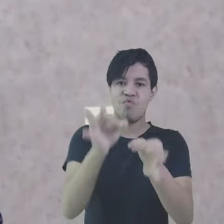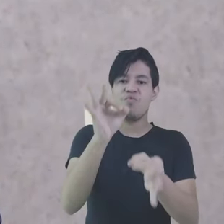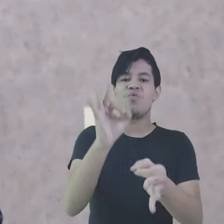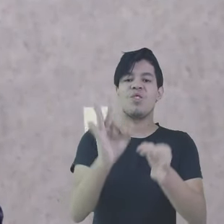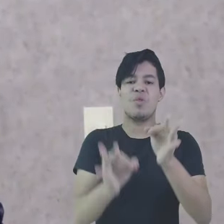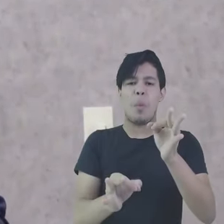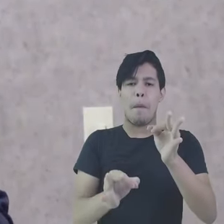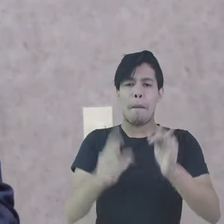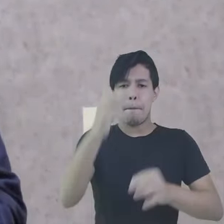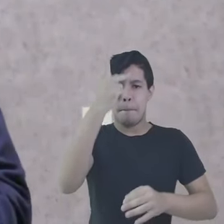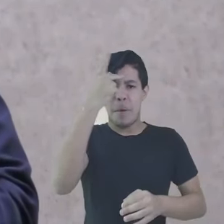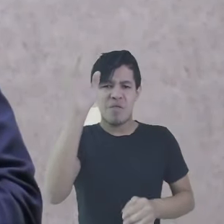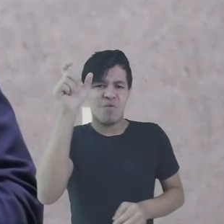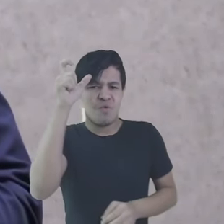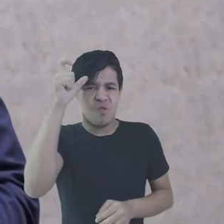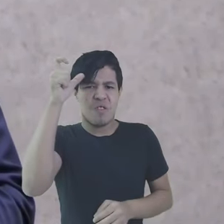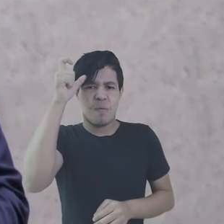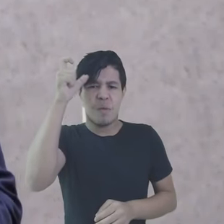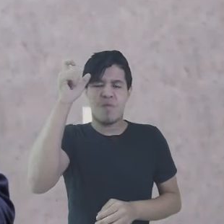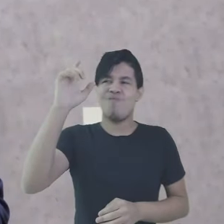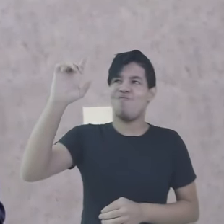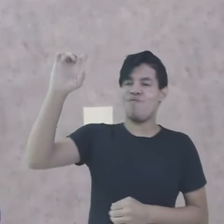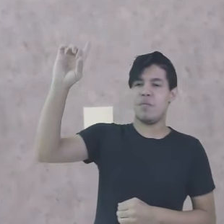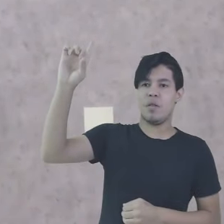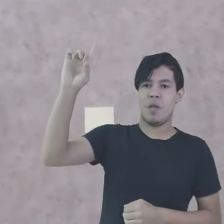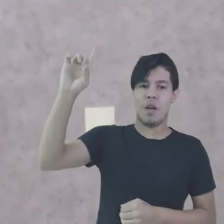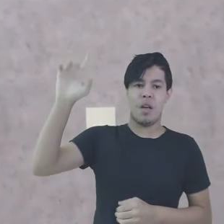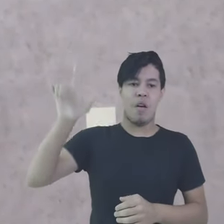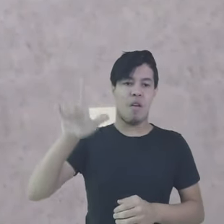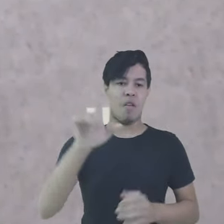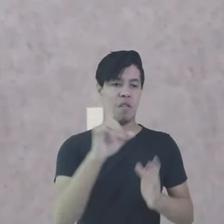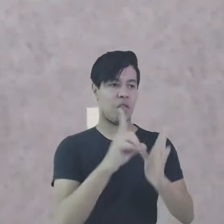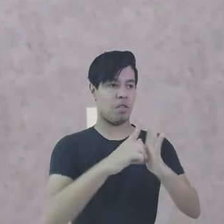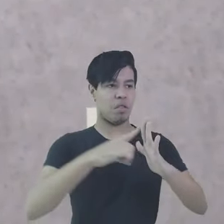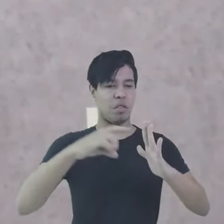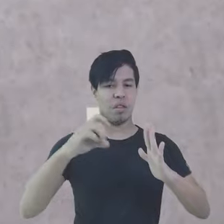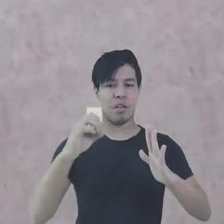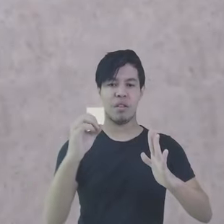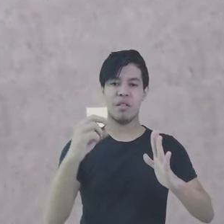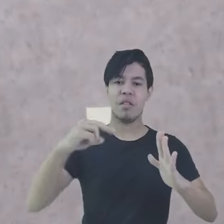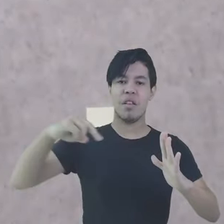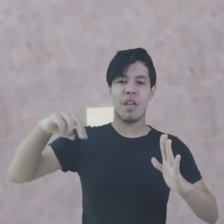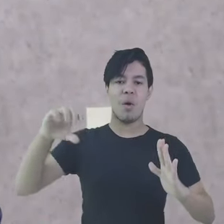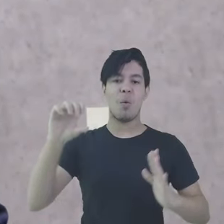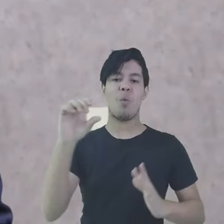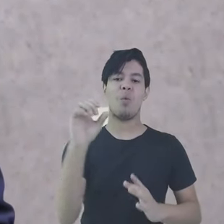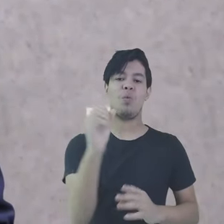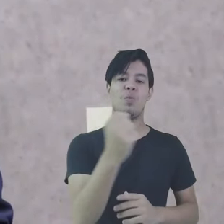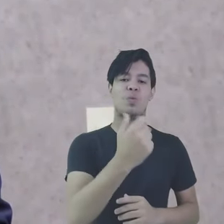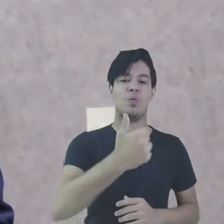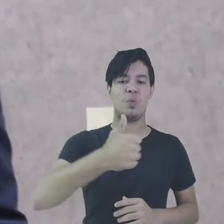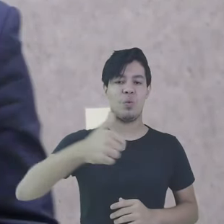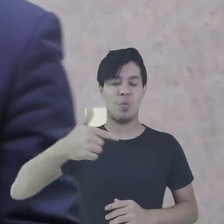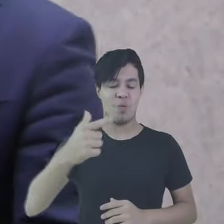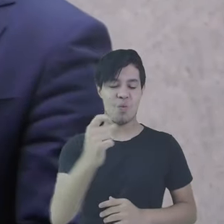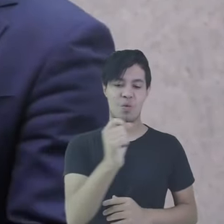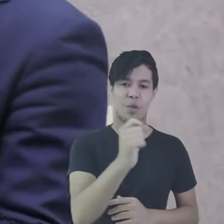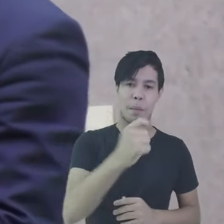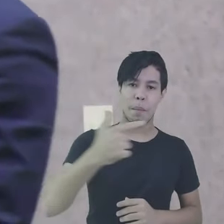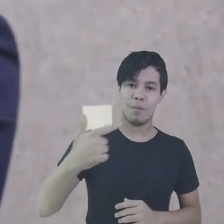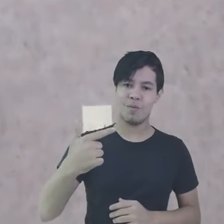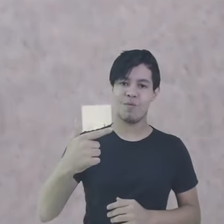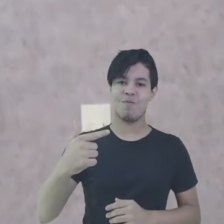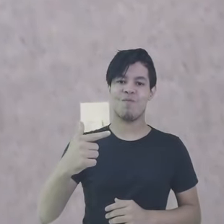falso profeta. E segundo Daniel 12, 2 e Apocalipse 1, 7, para aqueles que transpassaram Jesus também. Eles